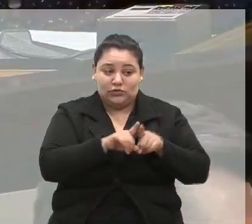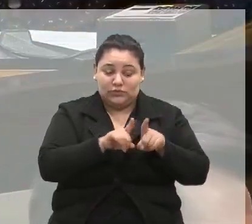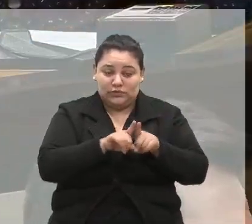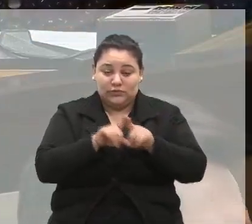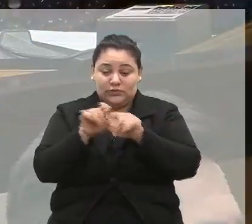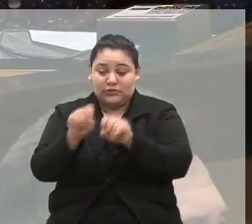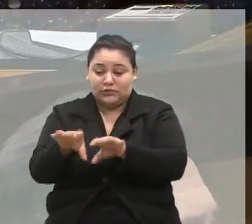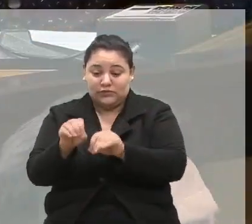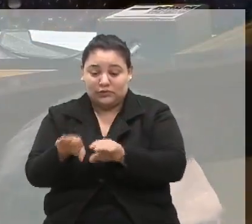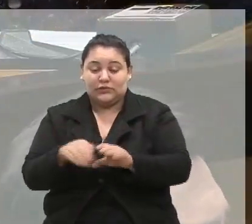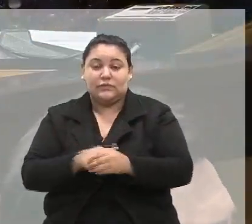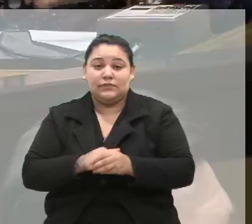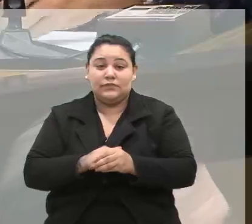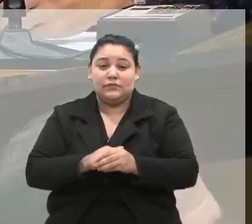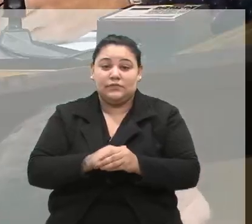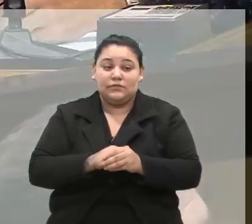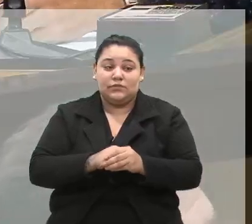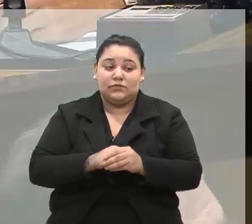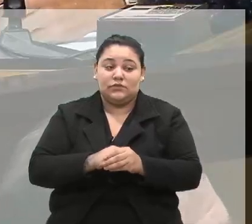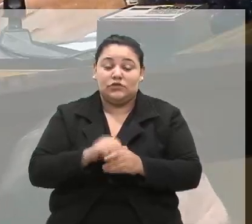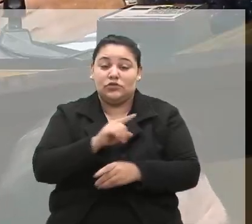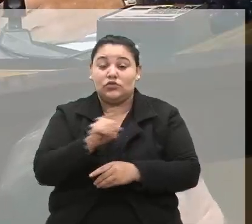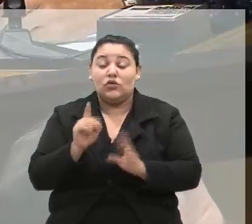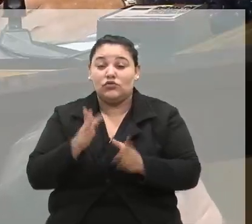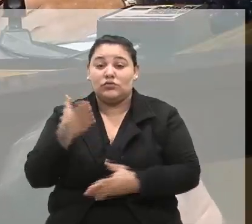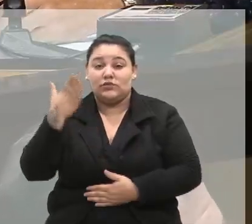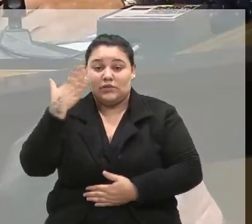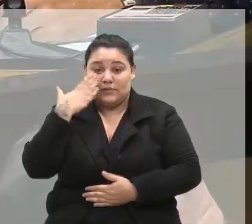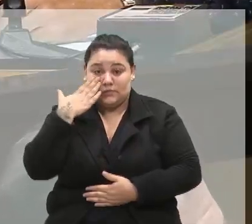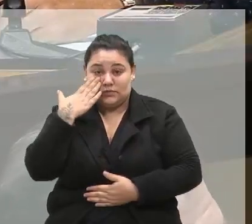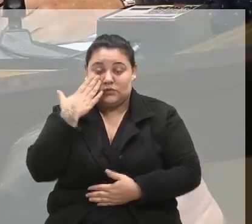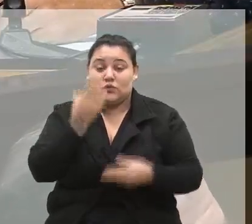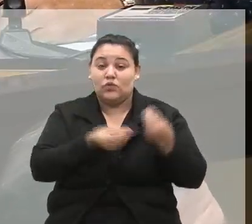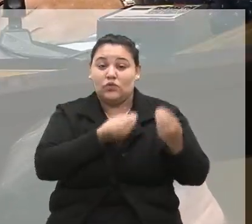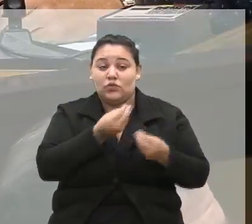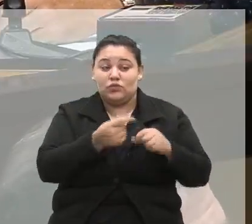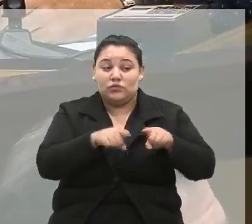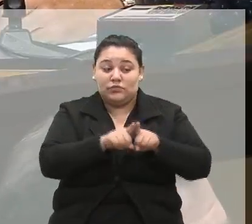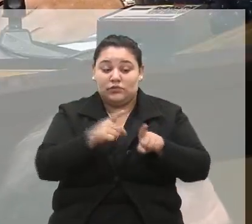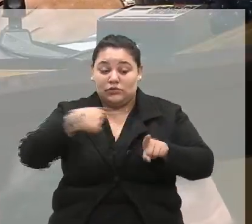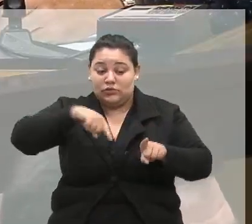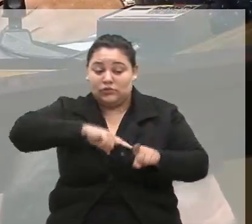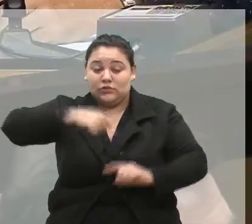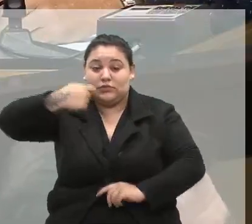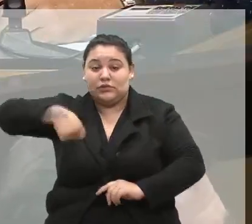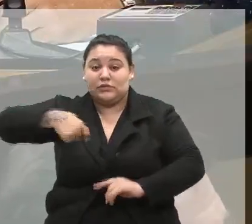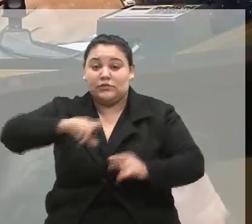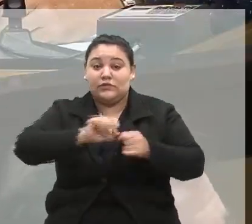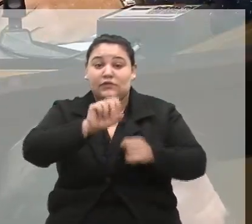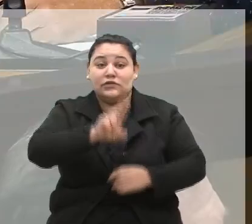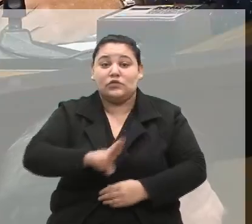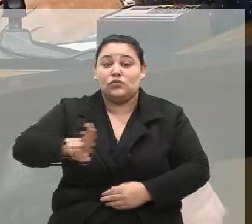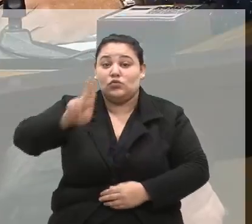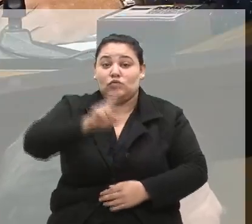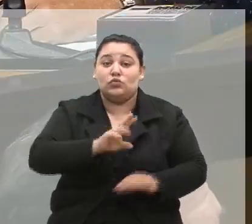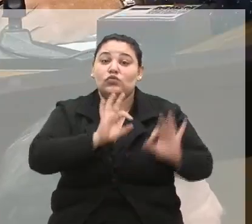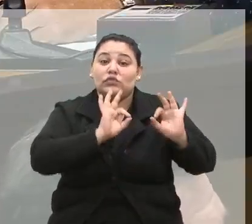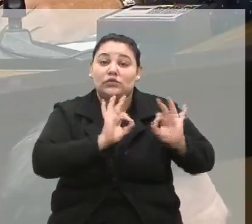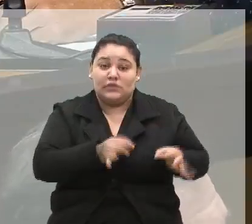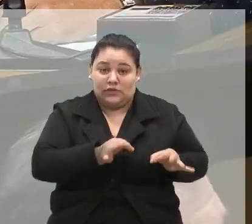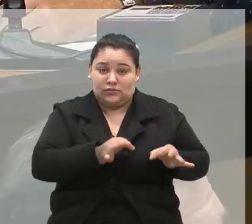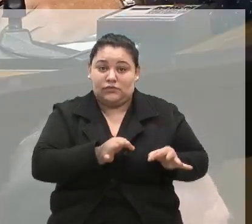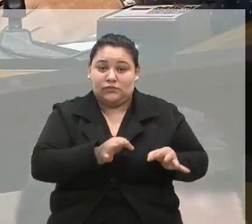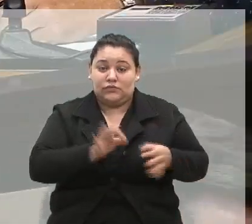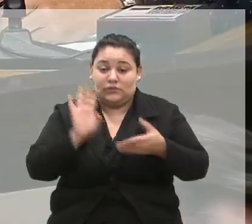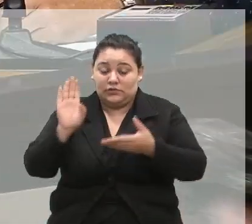educação, sabendo do quanto a gente também precisa poder fazer o uso correto dos